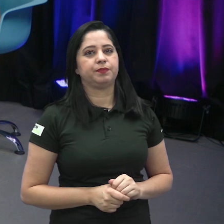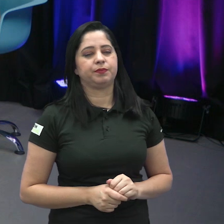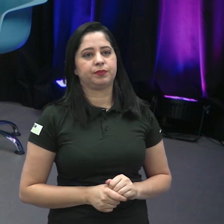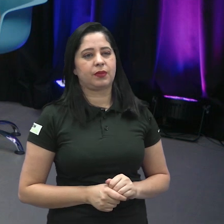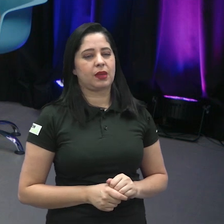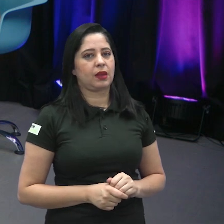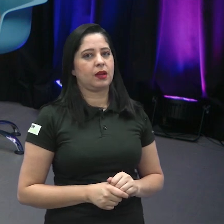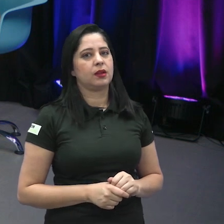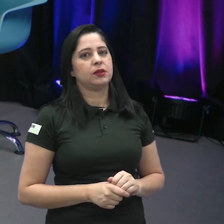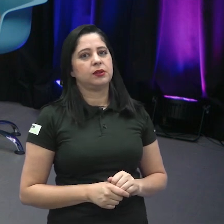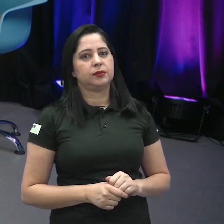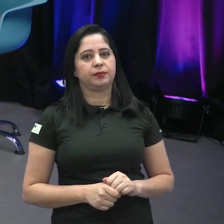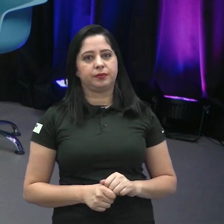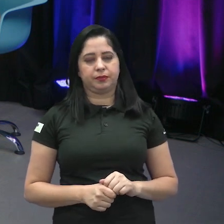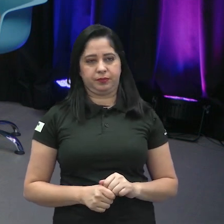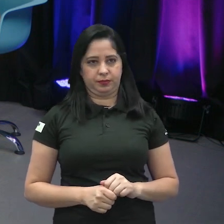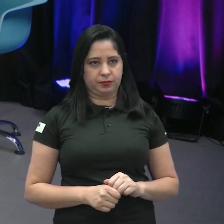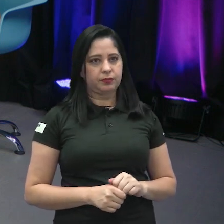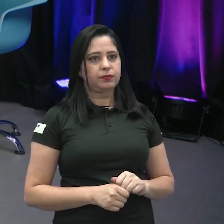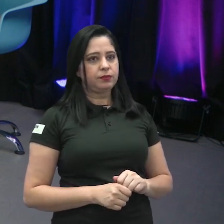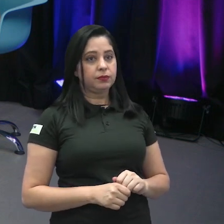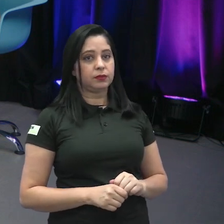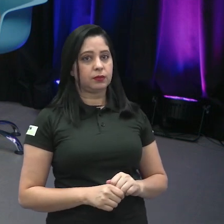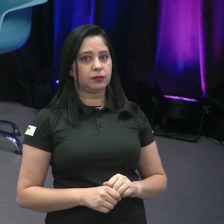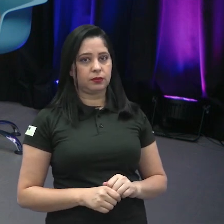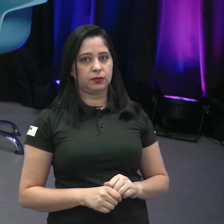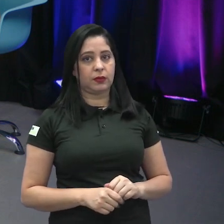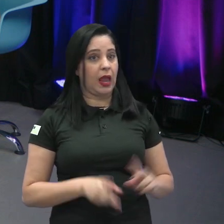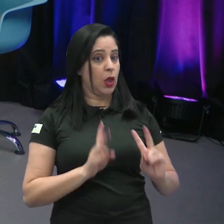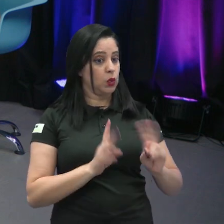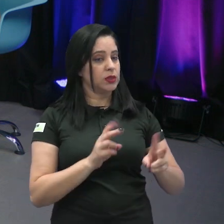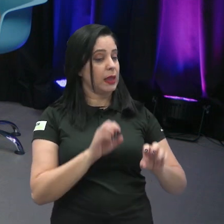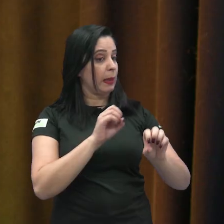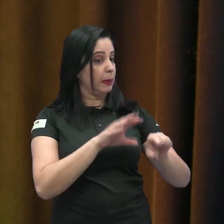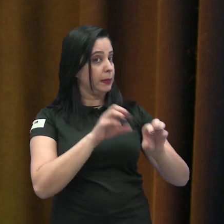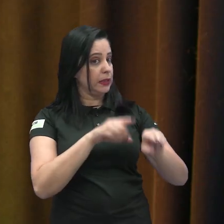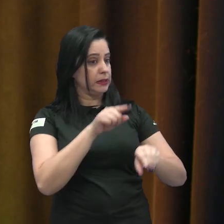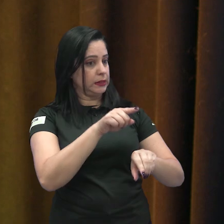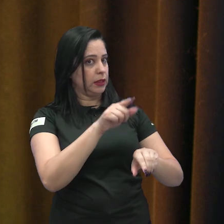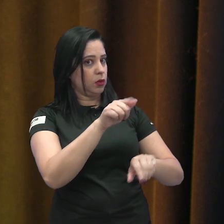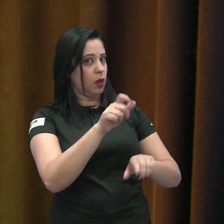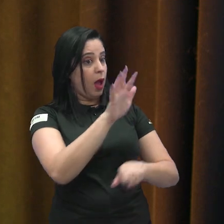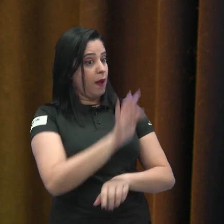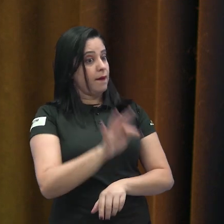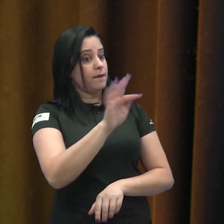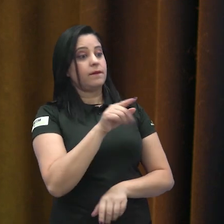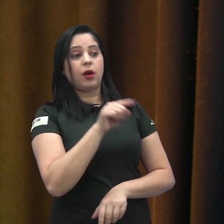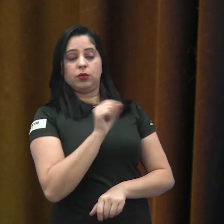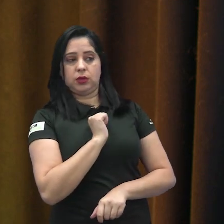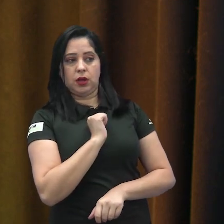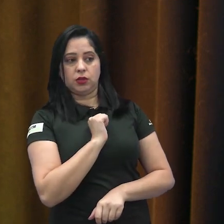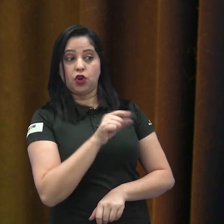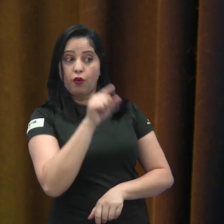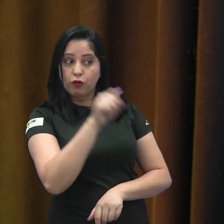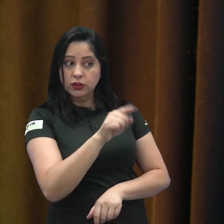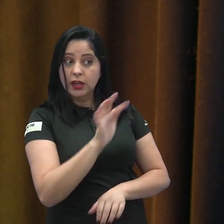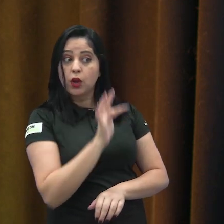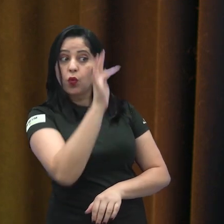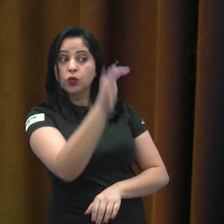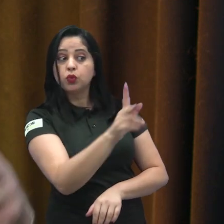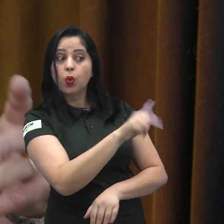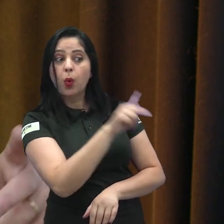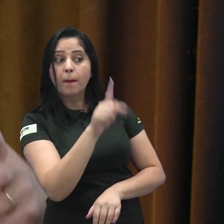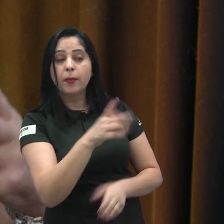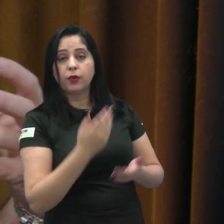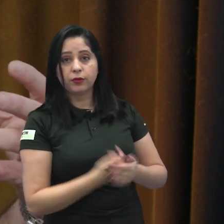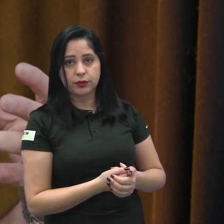Ó, eu sempre falo lá na universidade para os meus alunos que eu estou formando professores de educação física. Que a